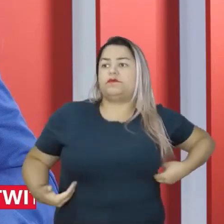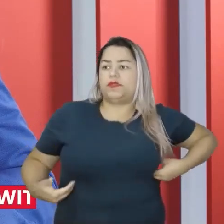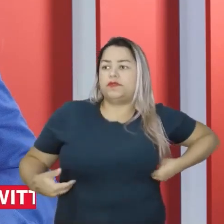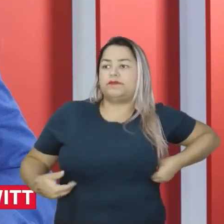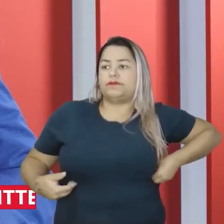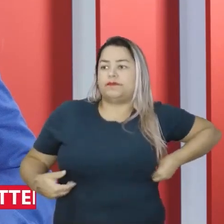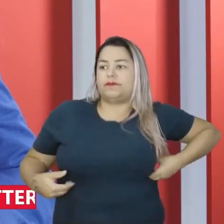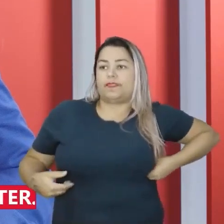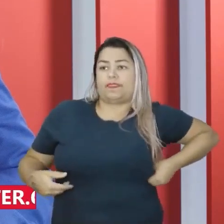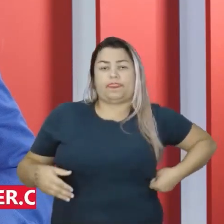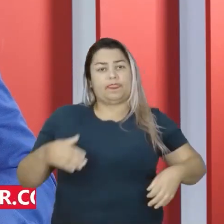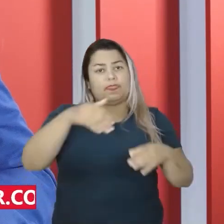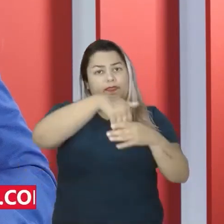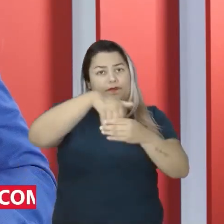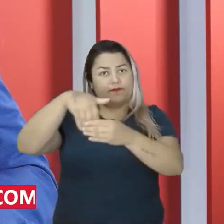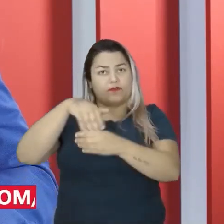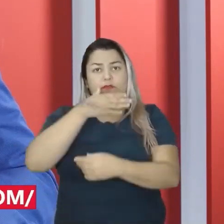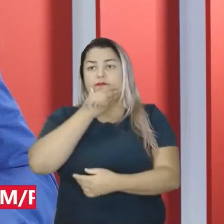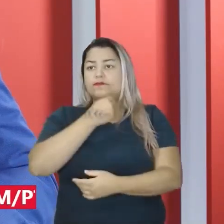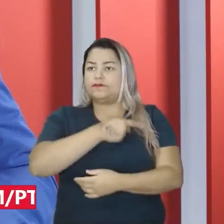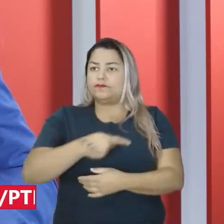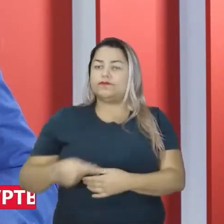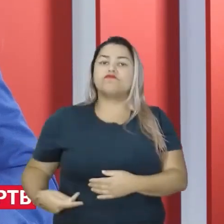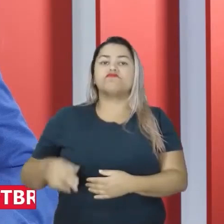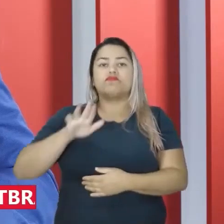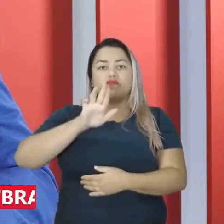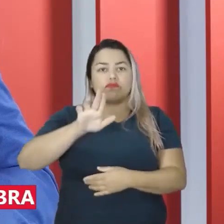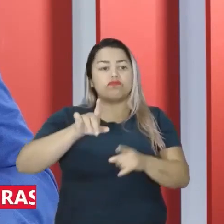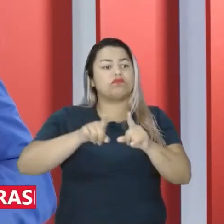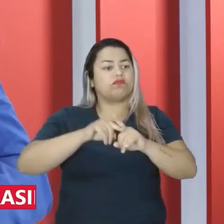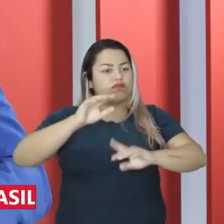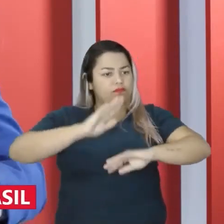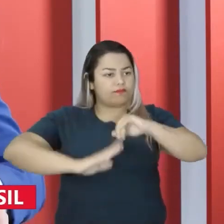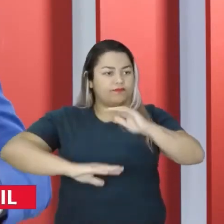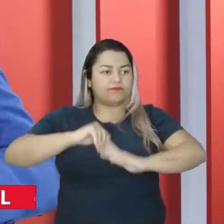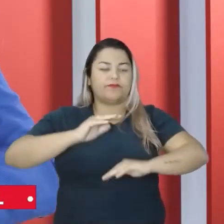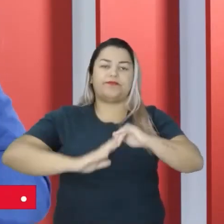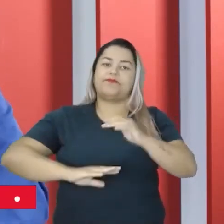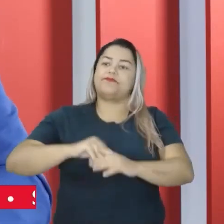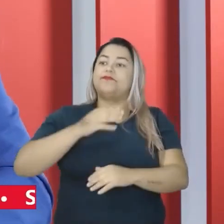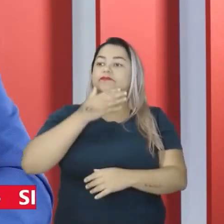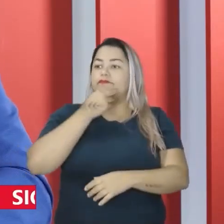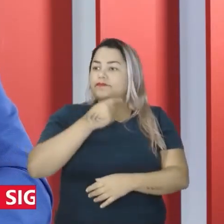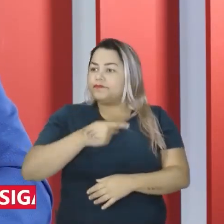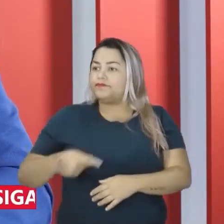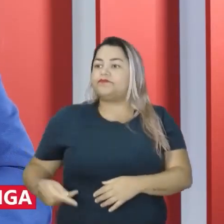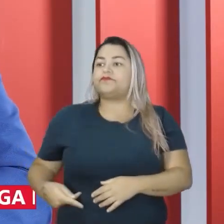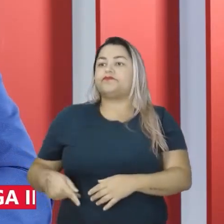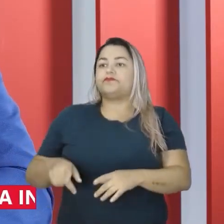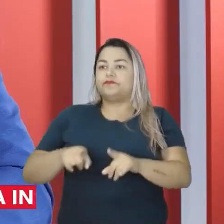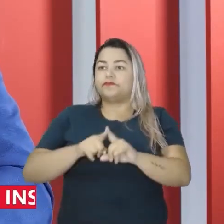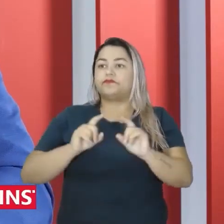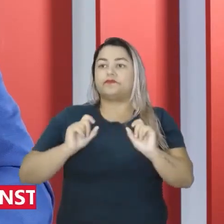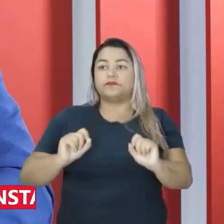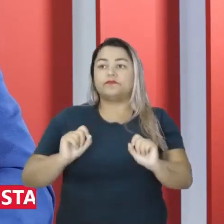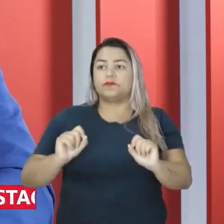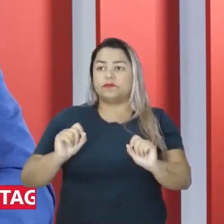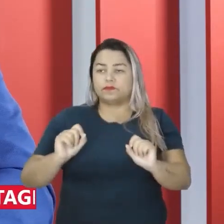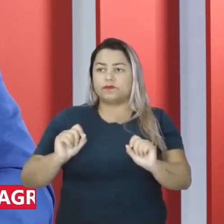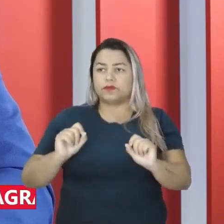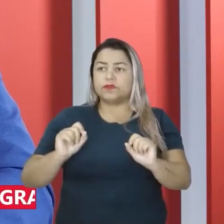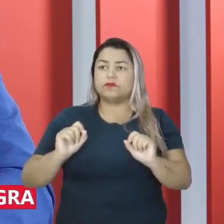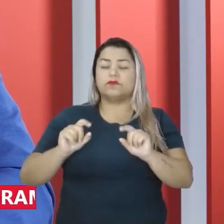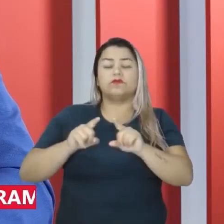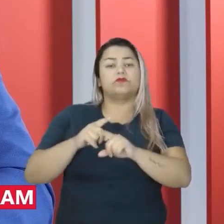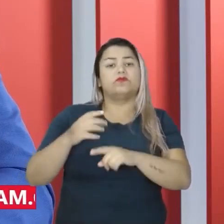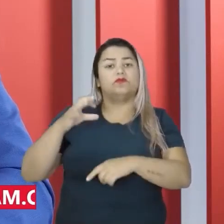eleito do presidente Lula. Eles queriam interromper de toda e qualquer forma o governo recém-eleito. E o que eu fico mais feliz é que agora, a gente já